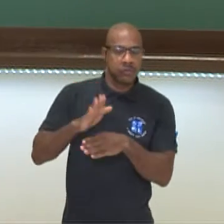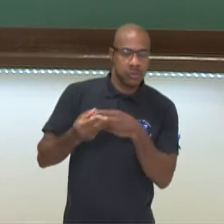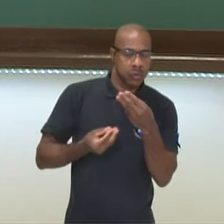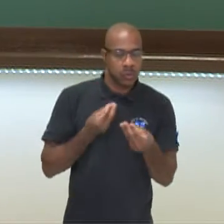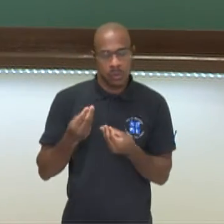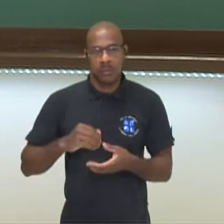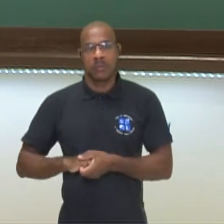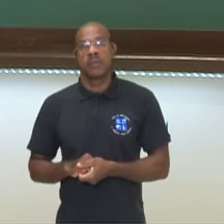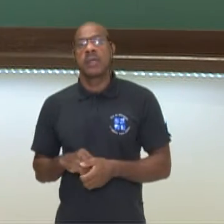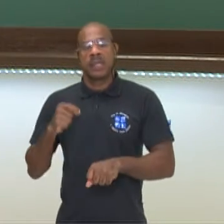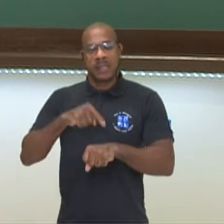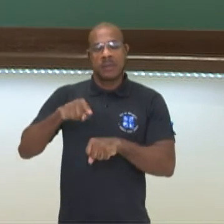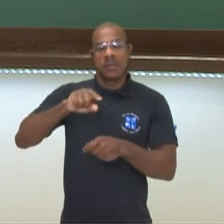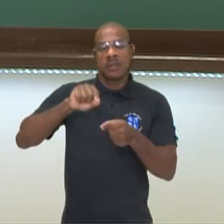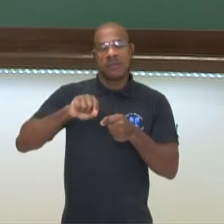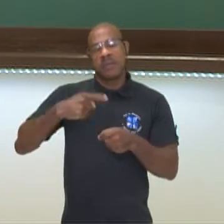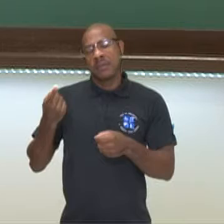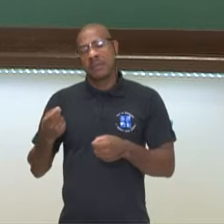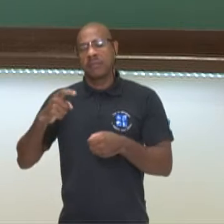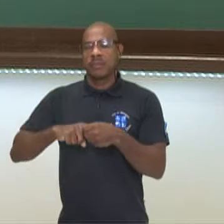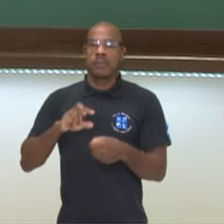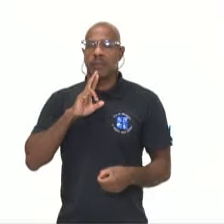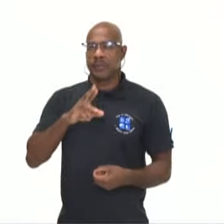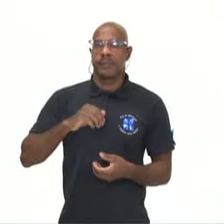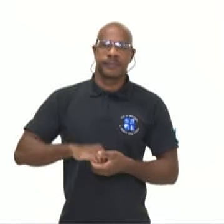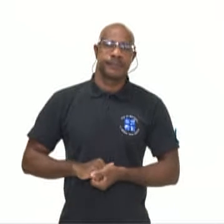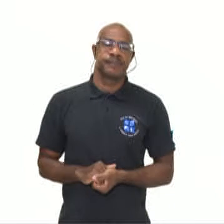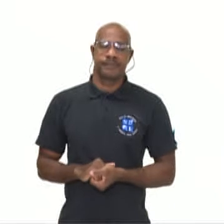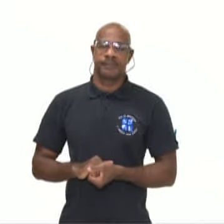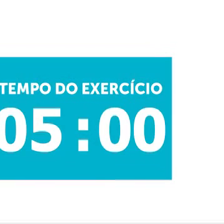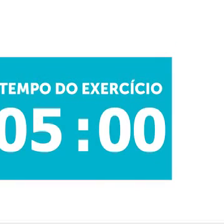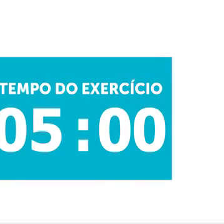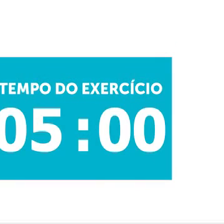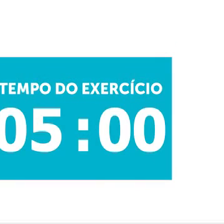aí. Tempinho para vocês responderem.